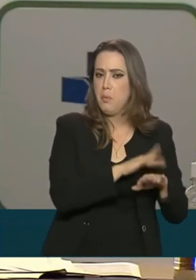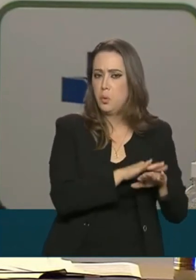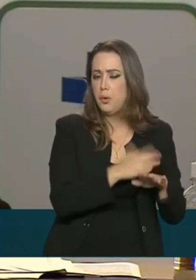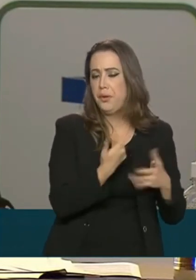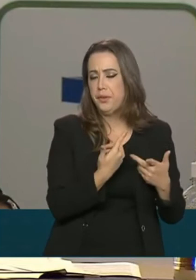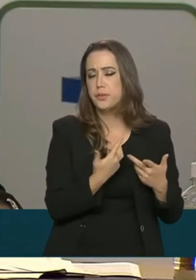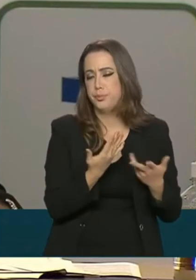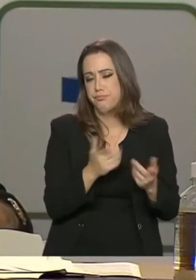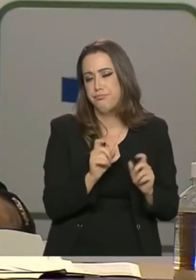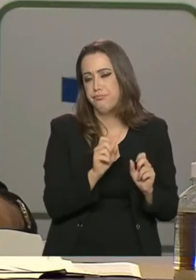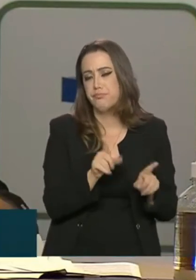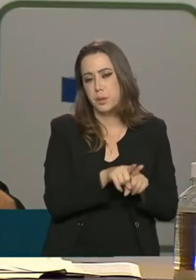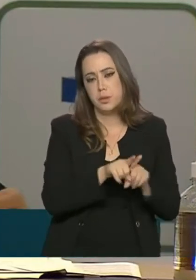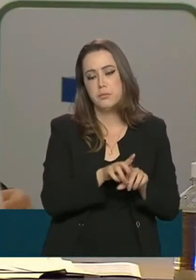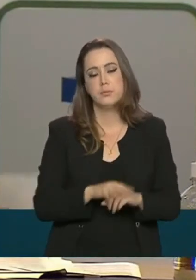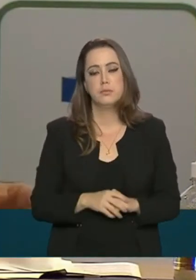aguda grave.